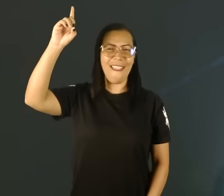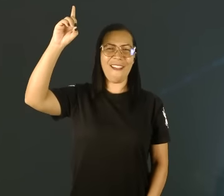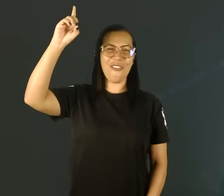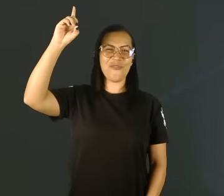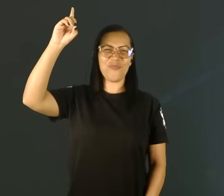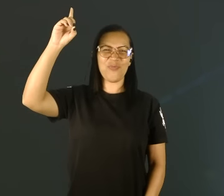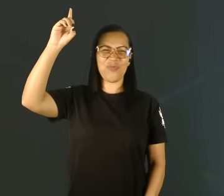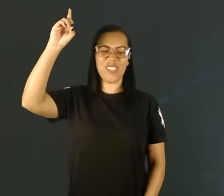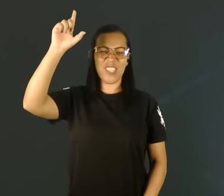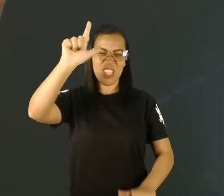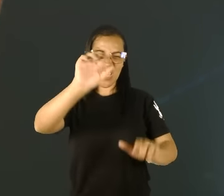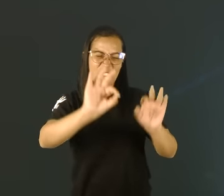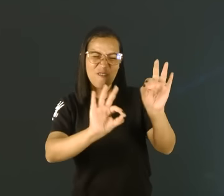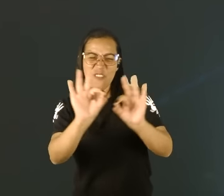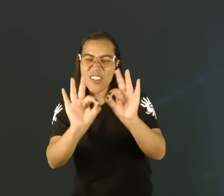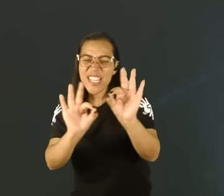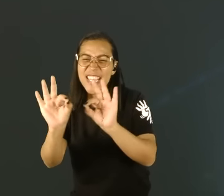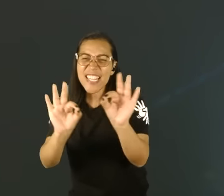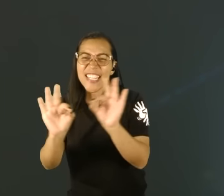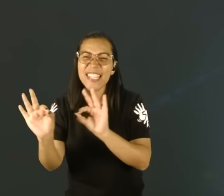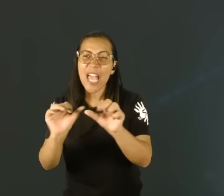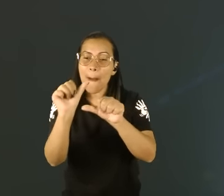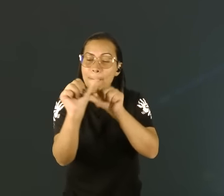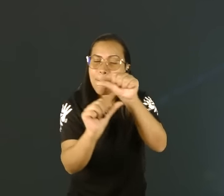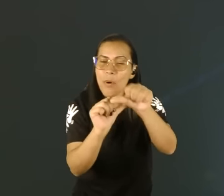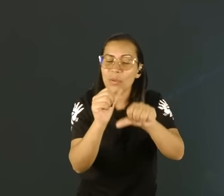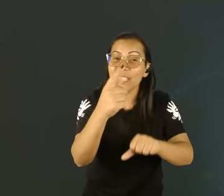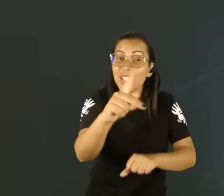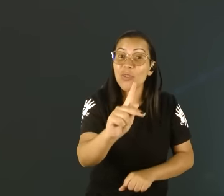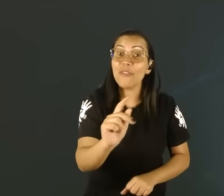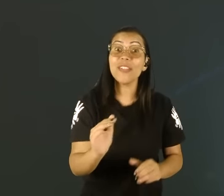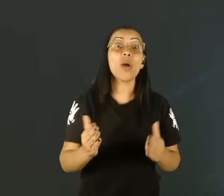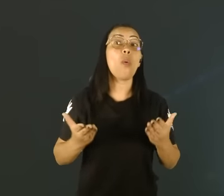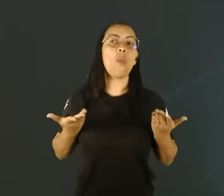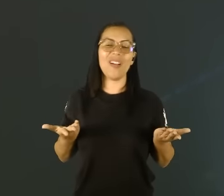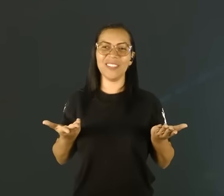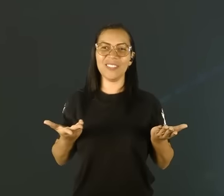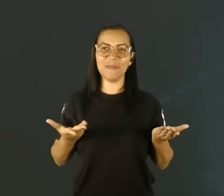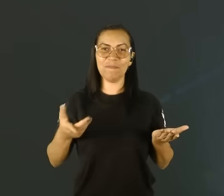Quando Jacó desaba, Deus fala. Muitos problemas que temos,